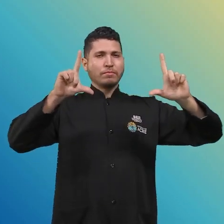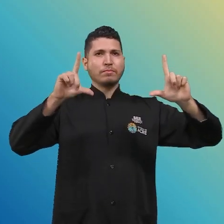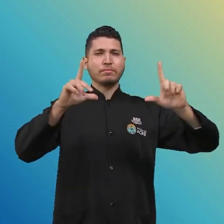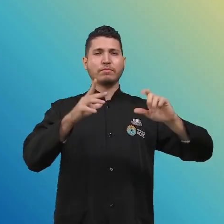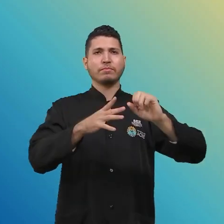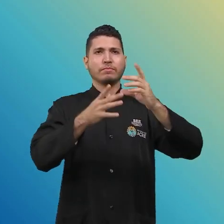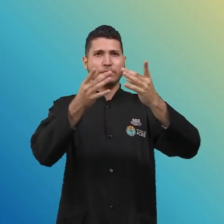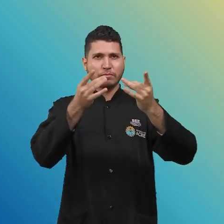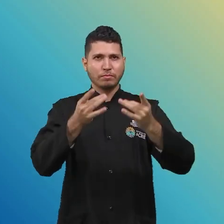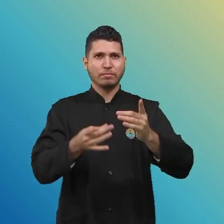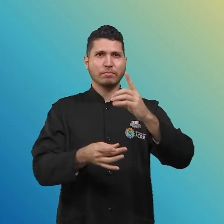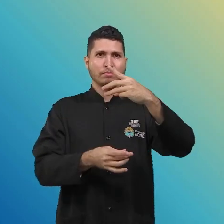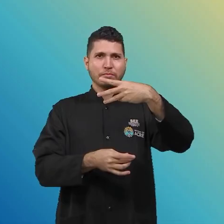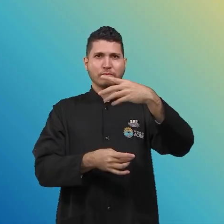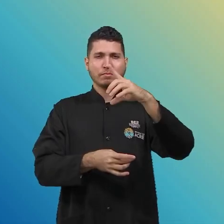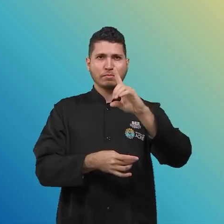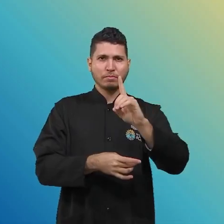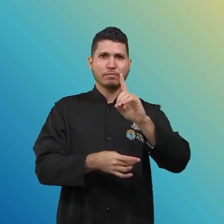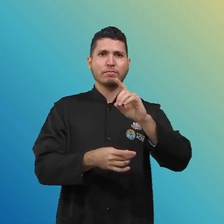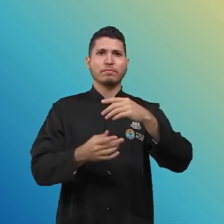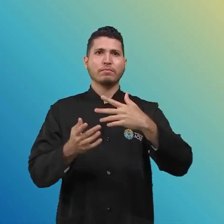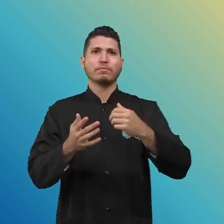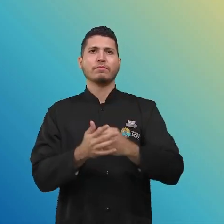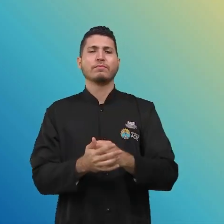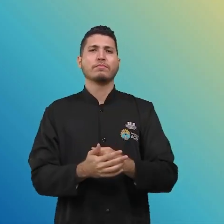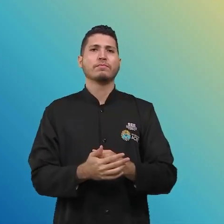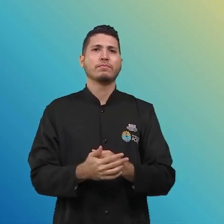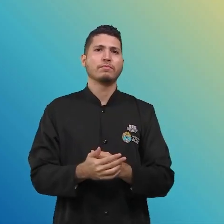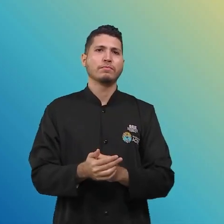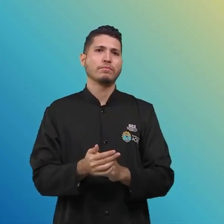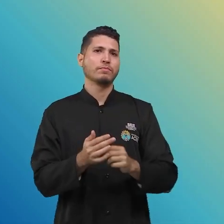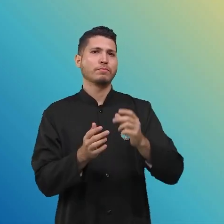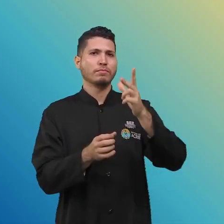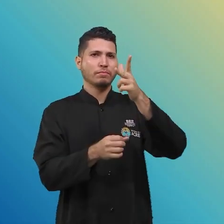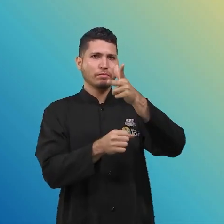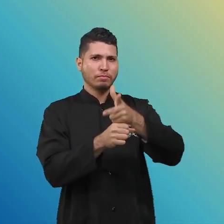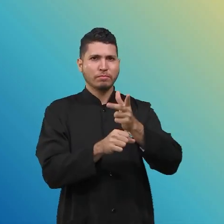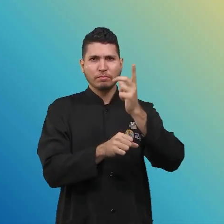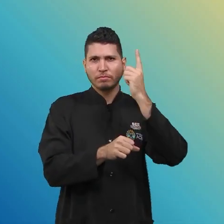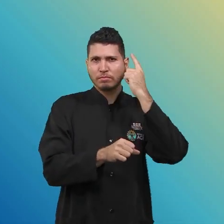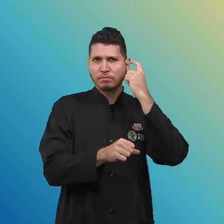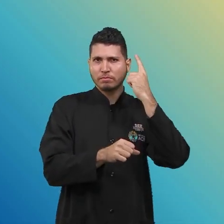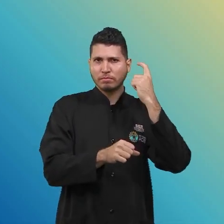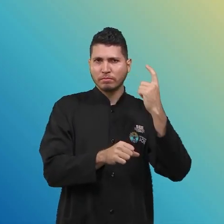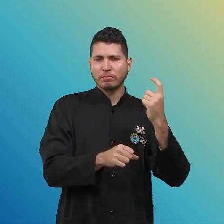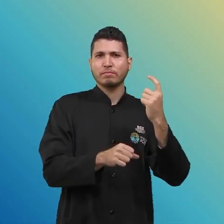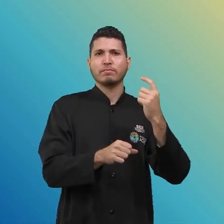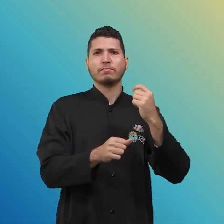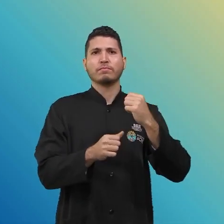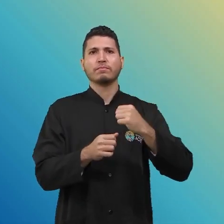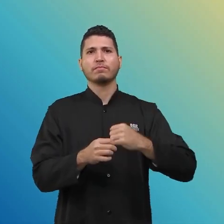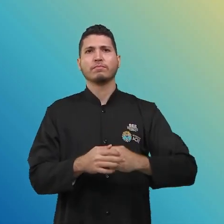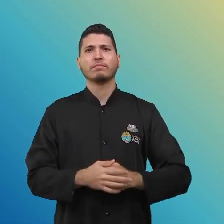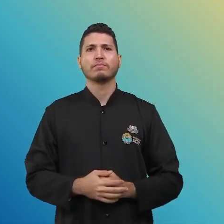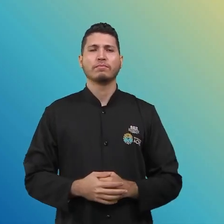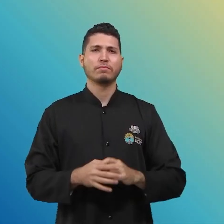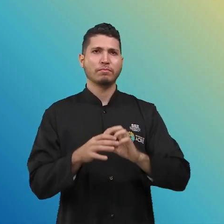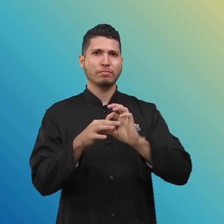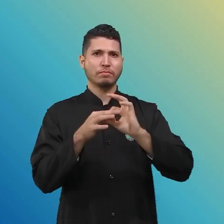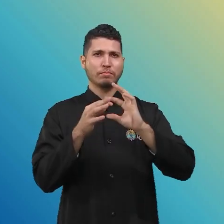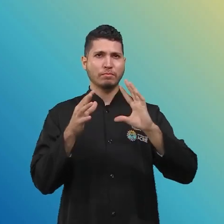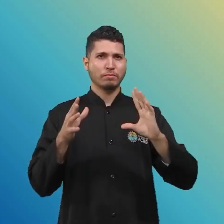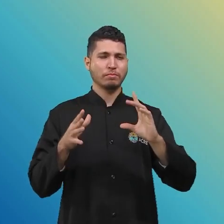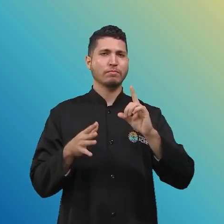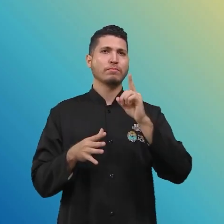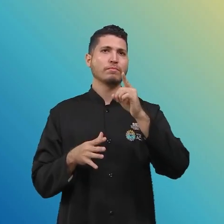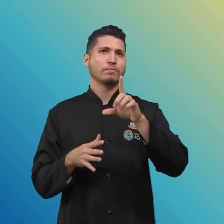usam recurso multimídia, como os vídeos e os áudios, oferecem esse percurso que permite que você